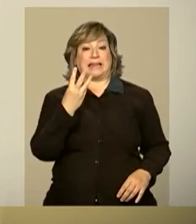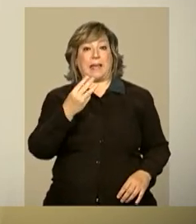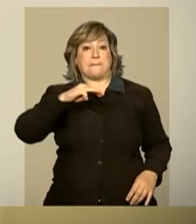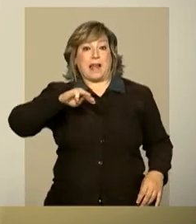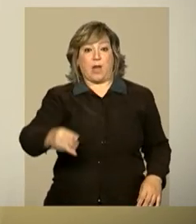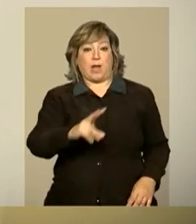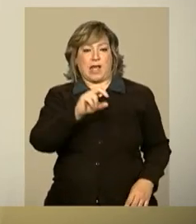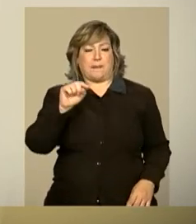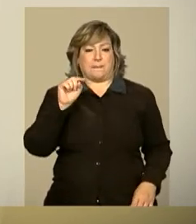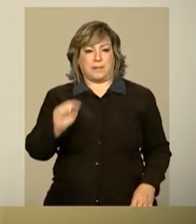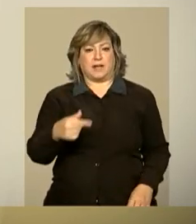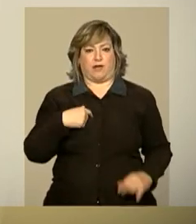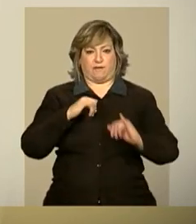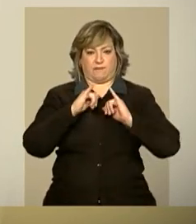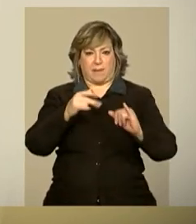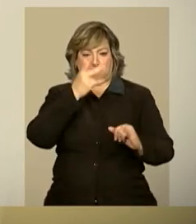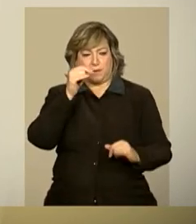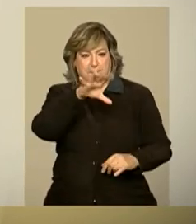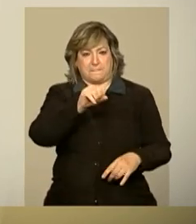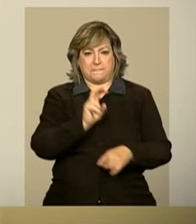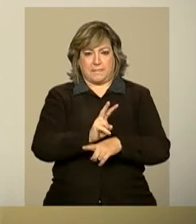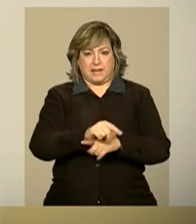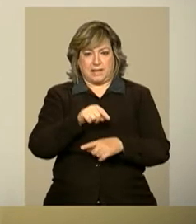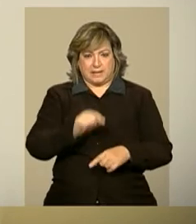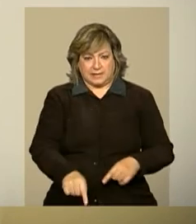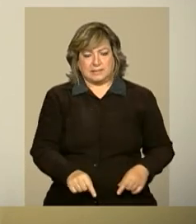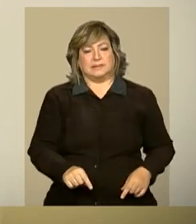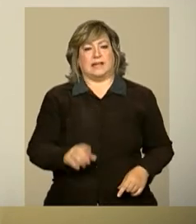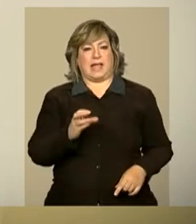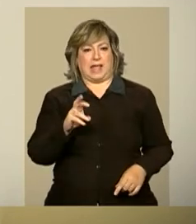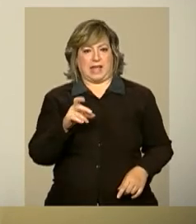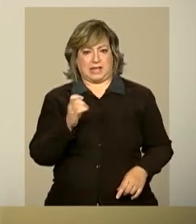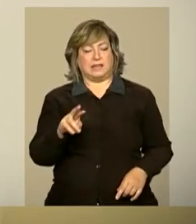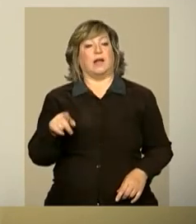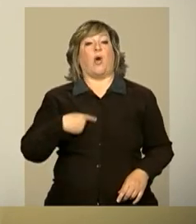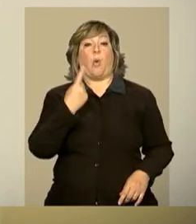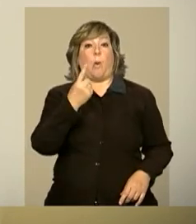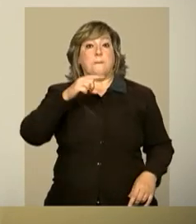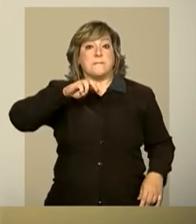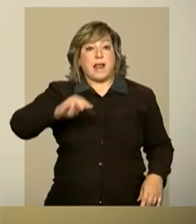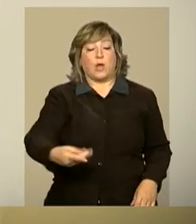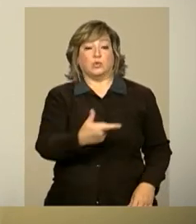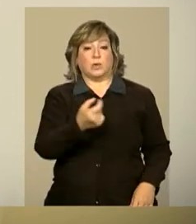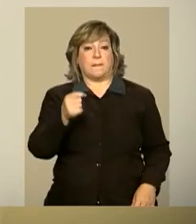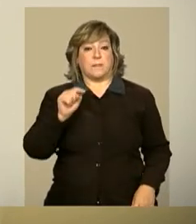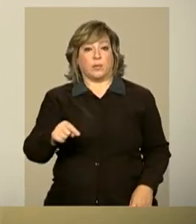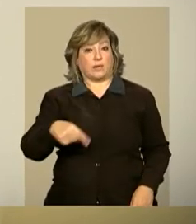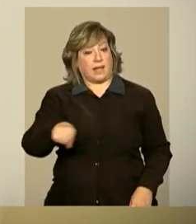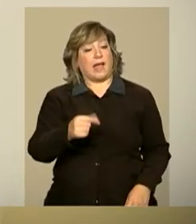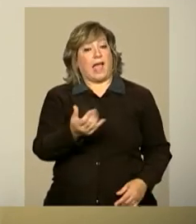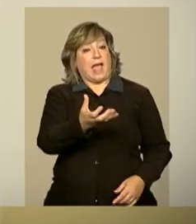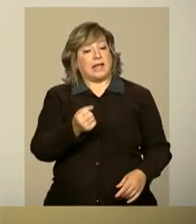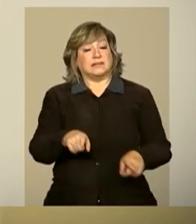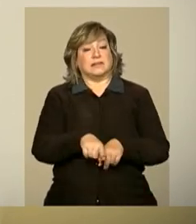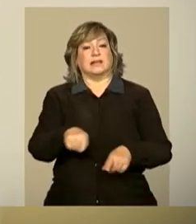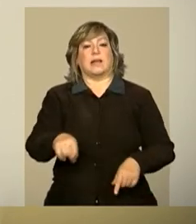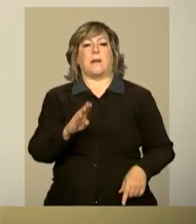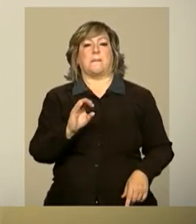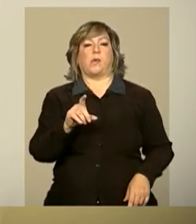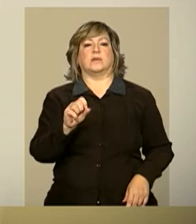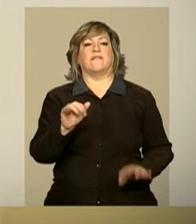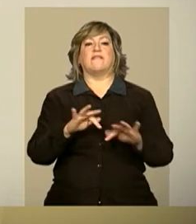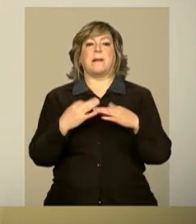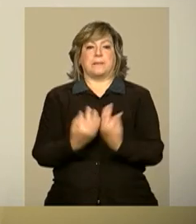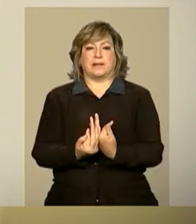que já tomaram empréstimo do crescer um milhão e duzentos mil delas recebe o bolsa família isso mostra Lúcia